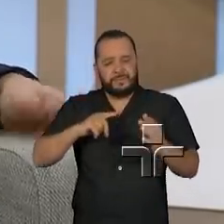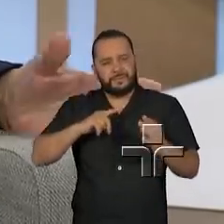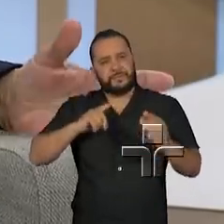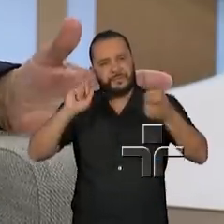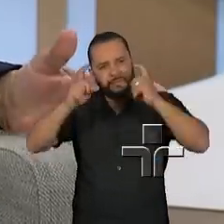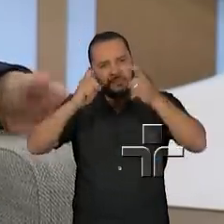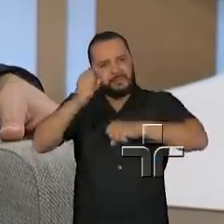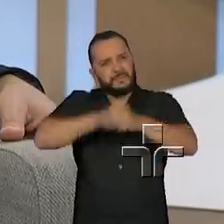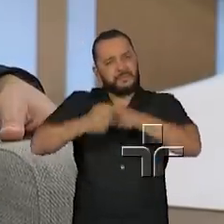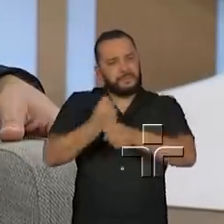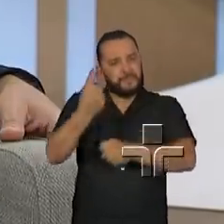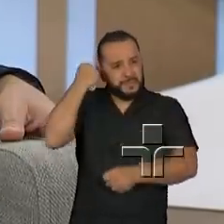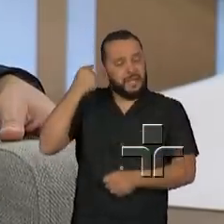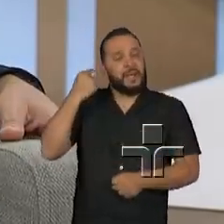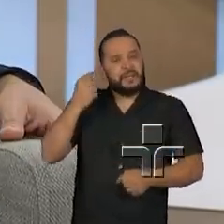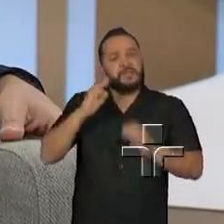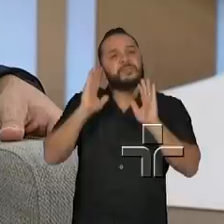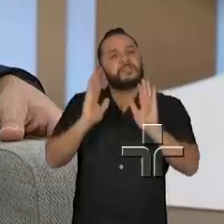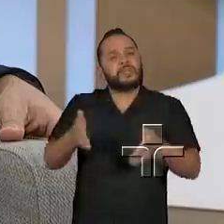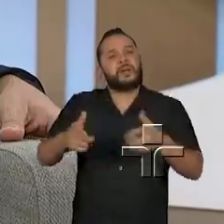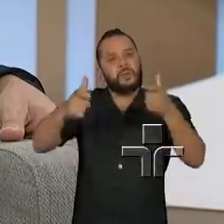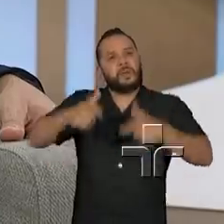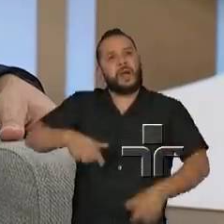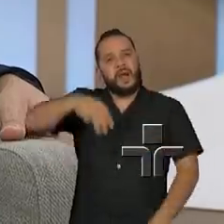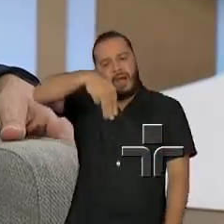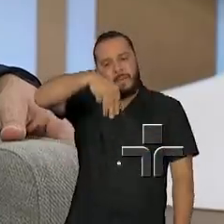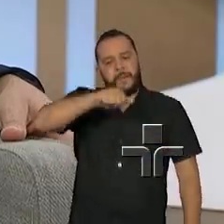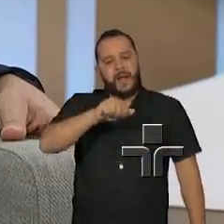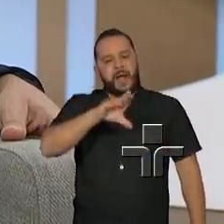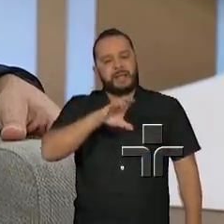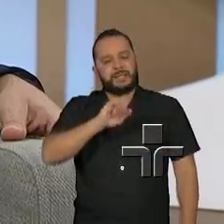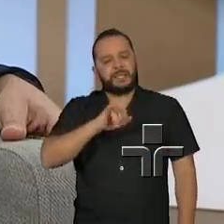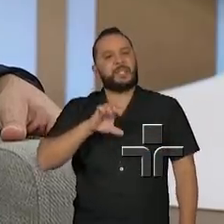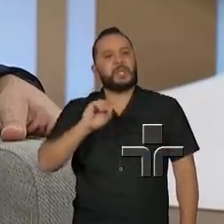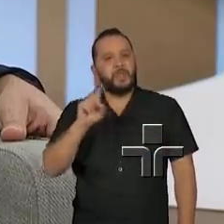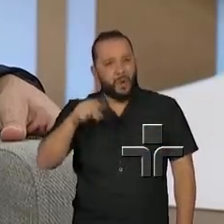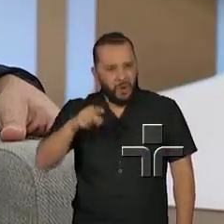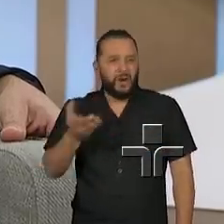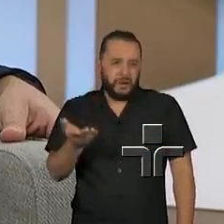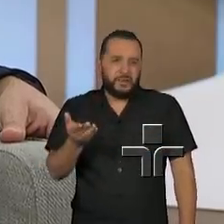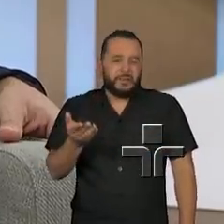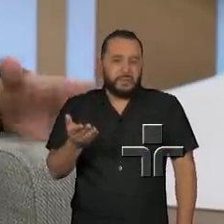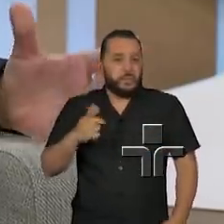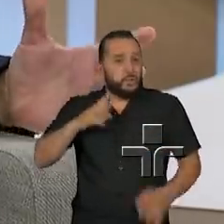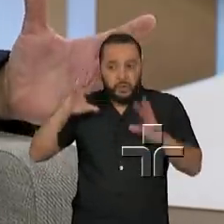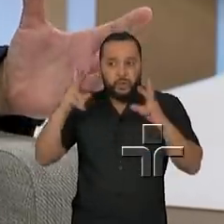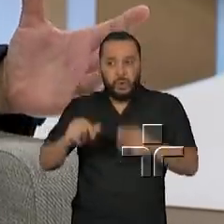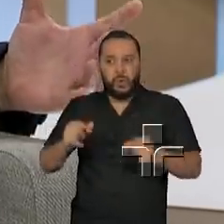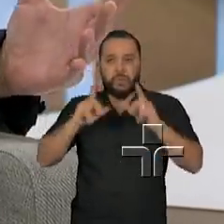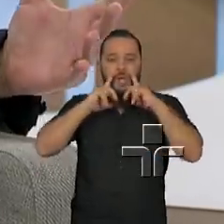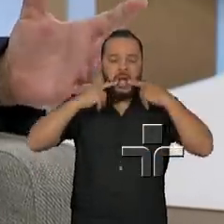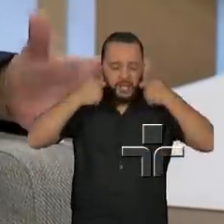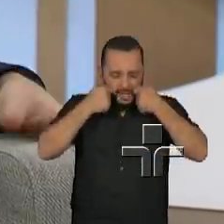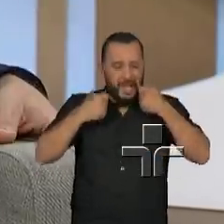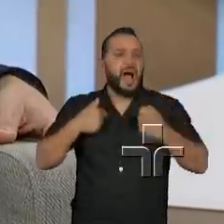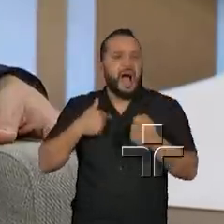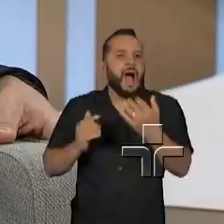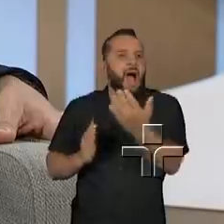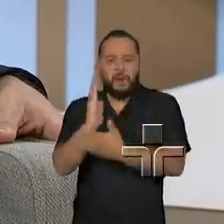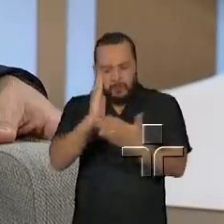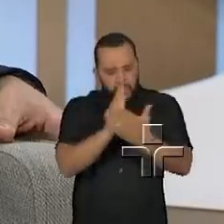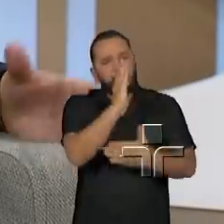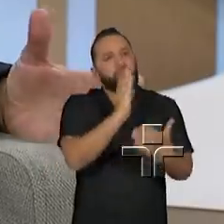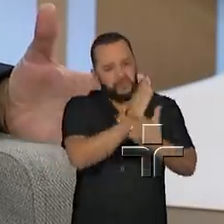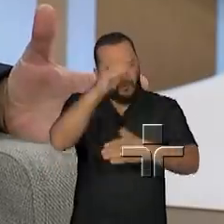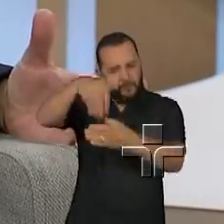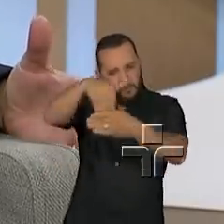na reunião de Maceió, por unanimidade. É raríssimo passar um manifesto por unanimidade. E por que houve essa unanimidade?